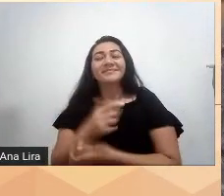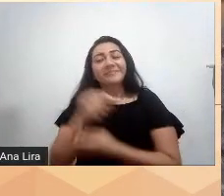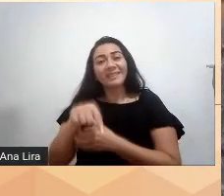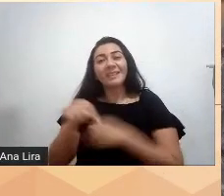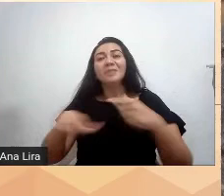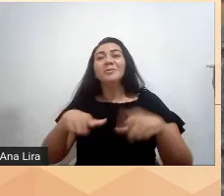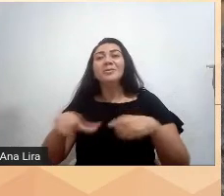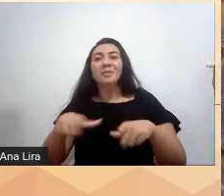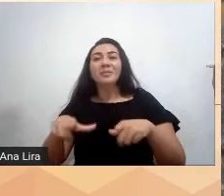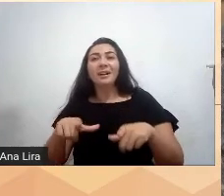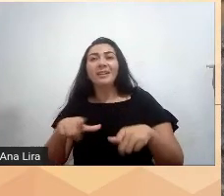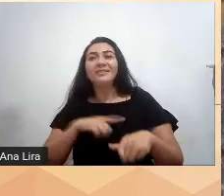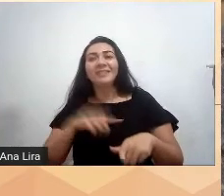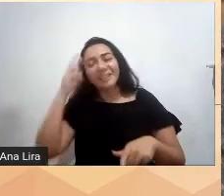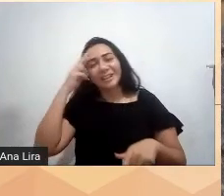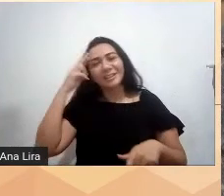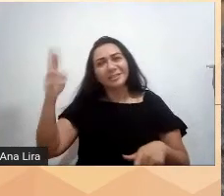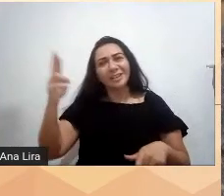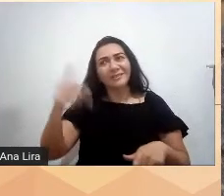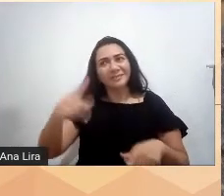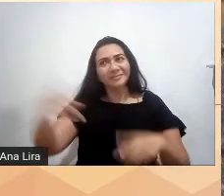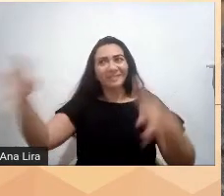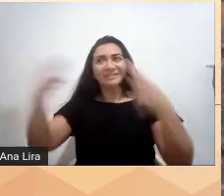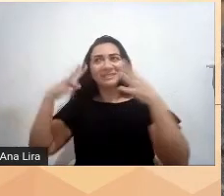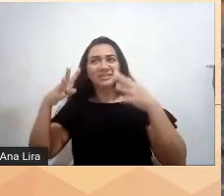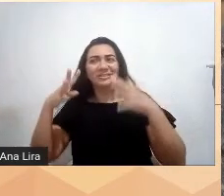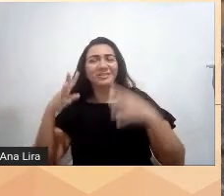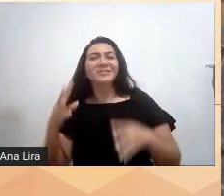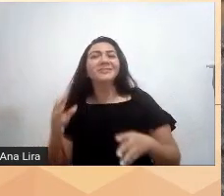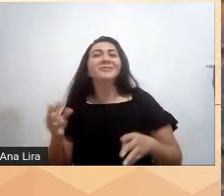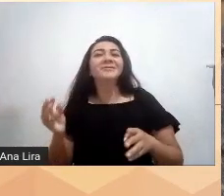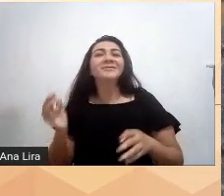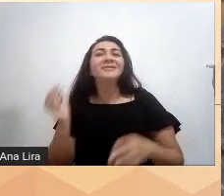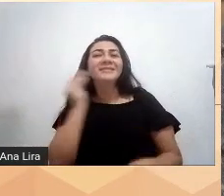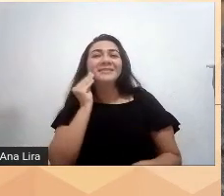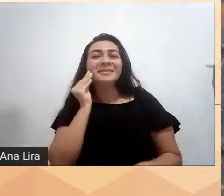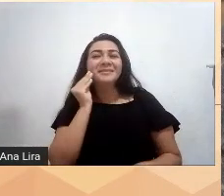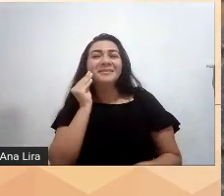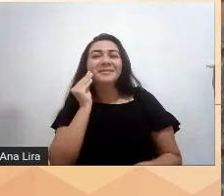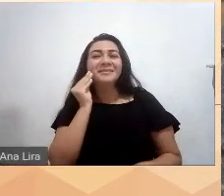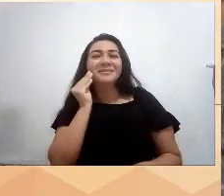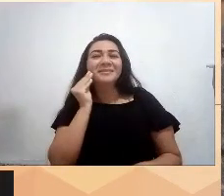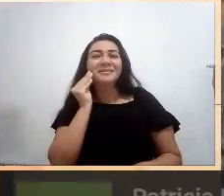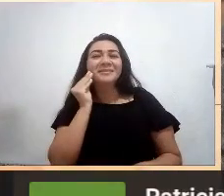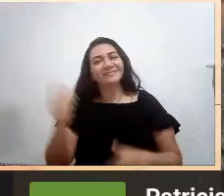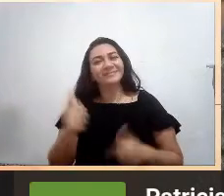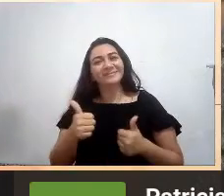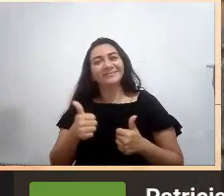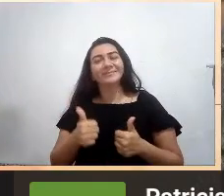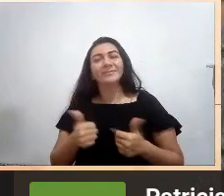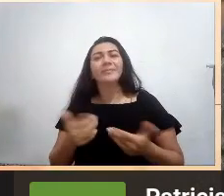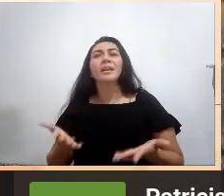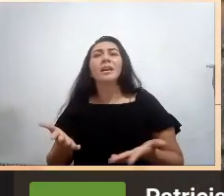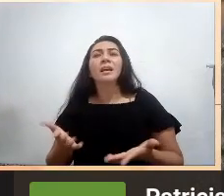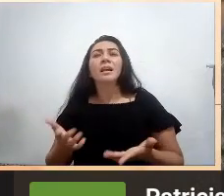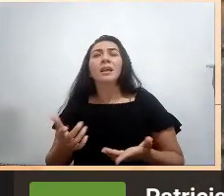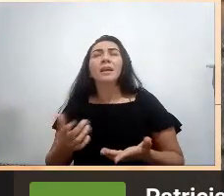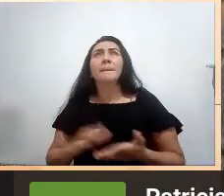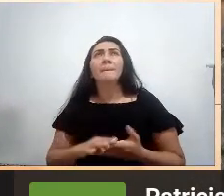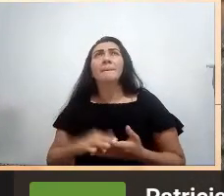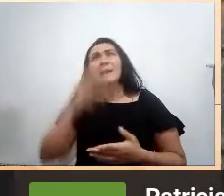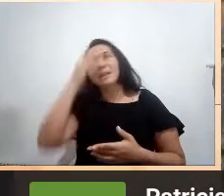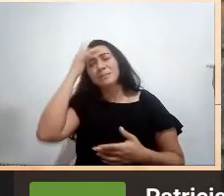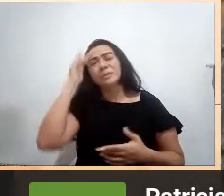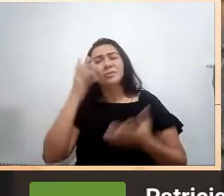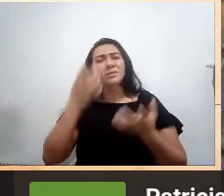ela tem o costume de dizer que nós vivenciamos os sonhos dos outros, os sonhos dos nossos clientes, né? Por quê? Porque geralmente